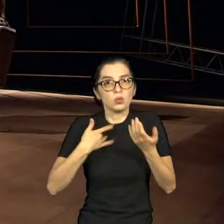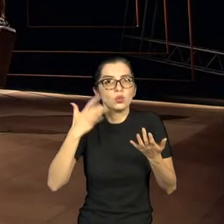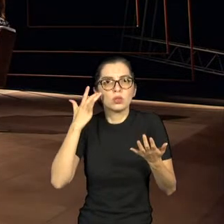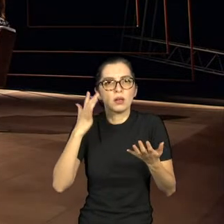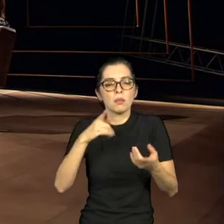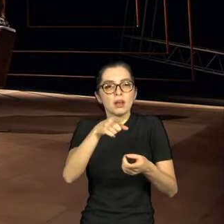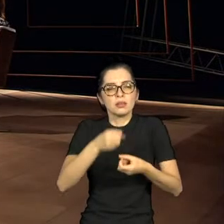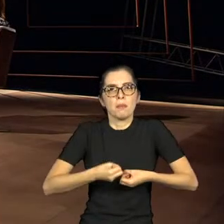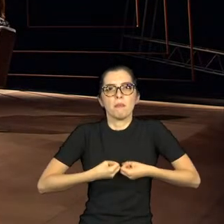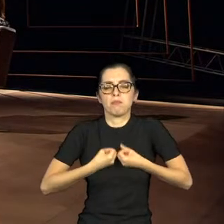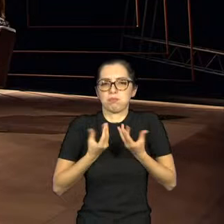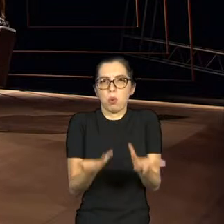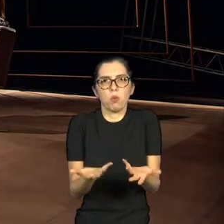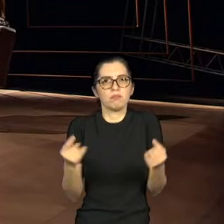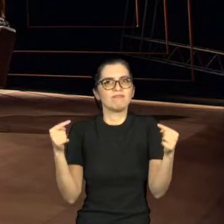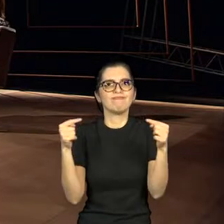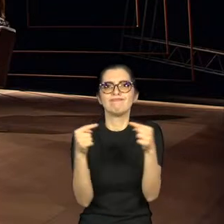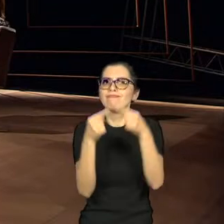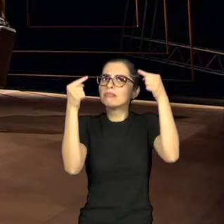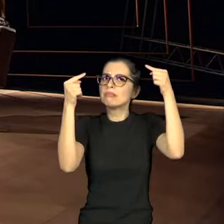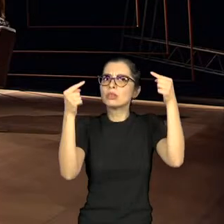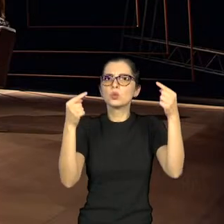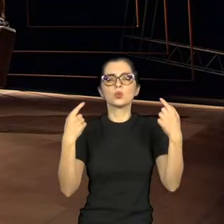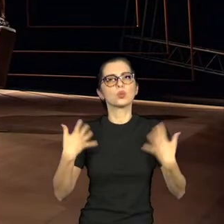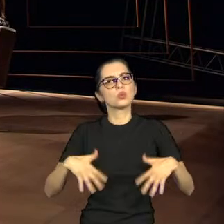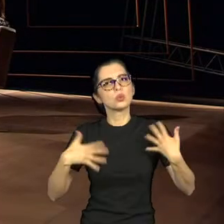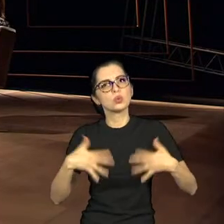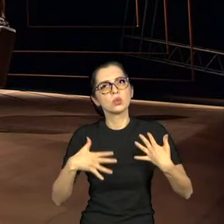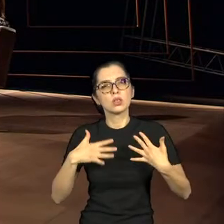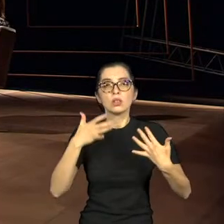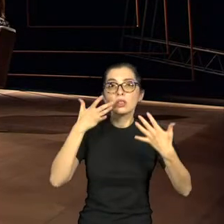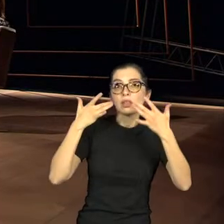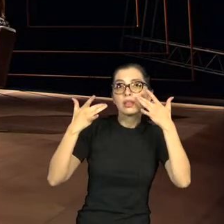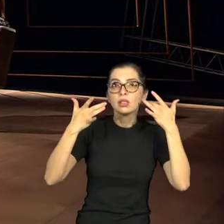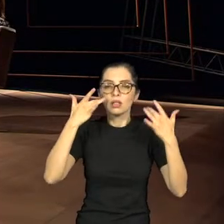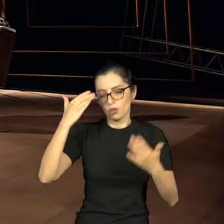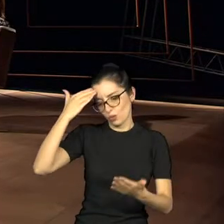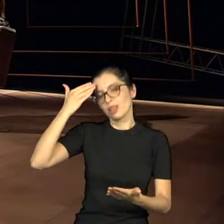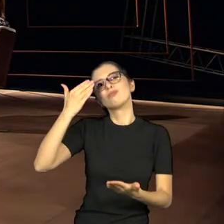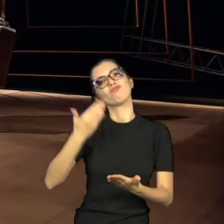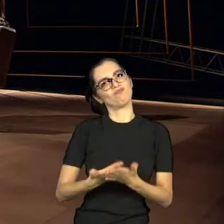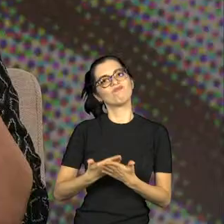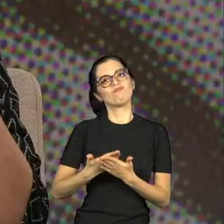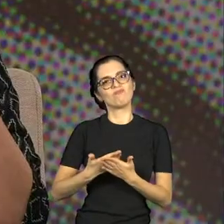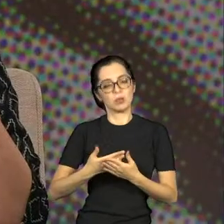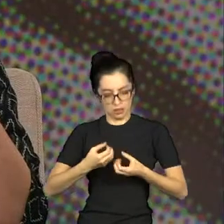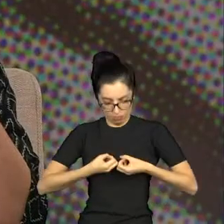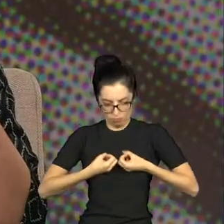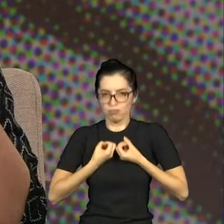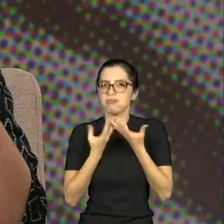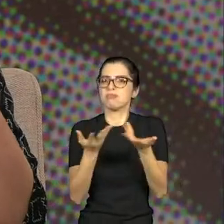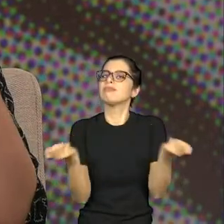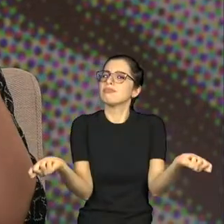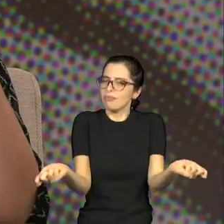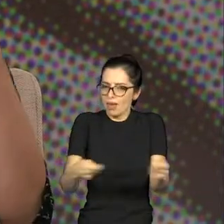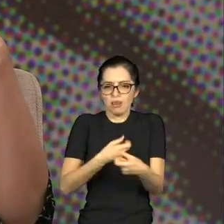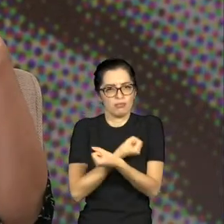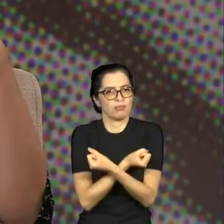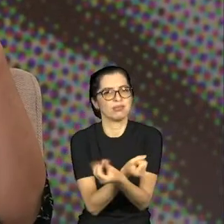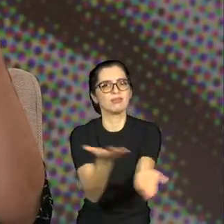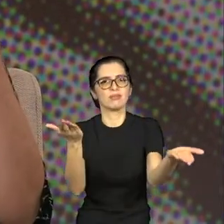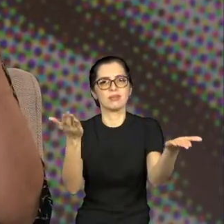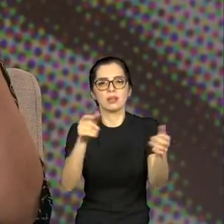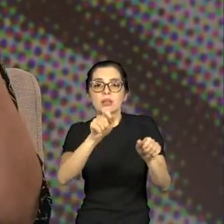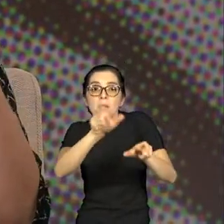que o teatro, utopicamente ou não, eu acredito nisso. Toda noite eu acredito que um espectador, no mínimo, sai dali